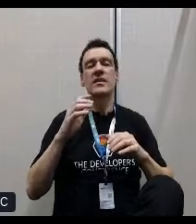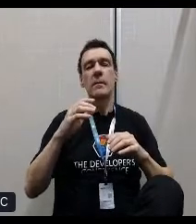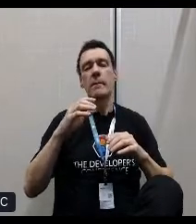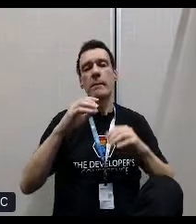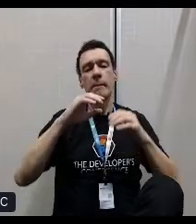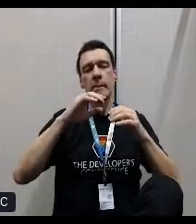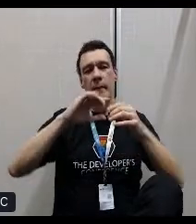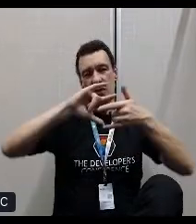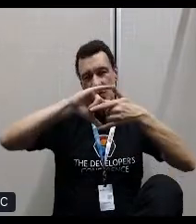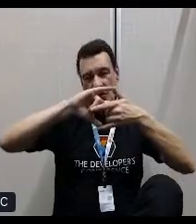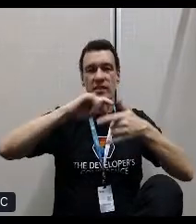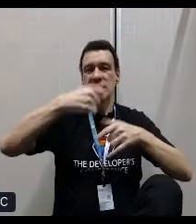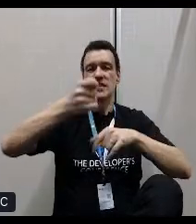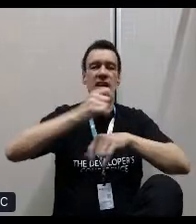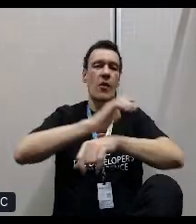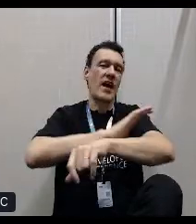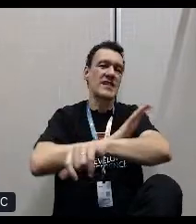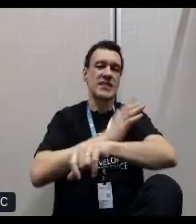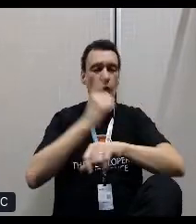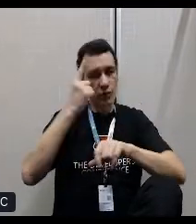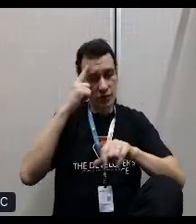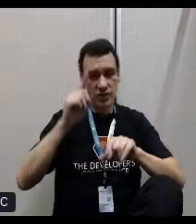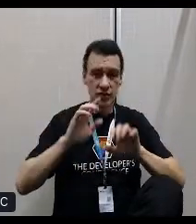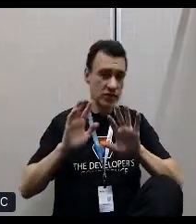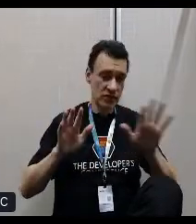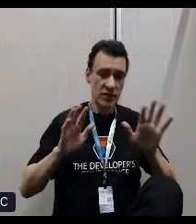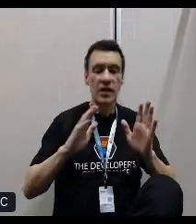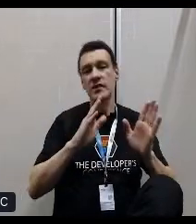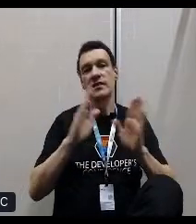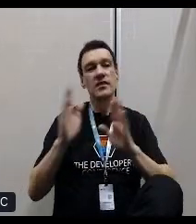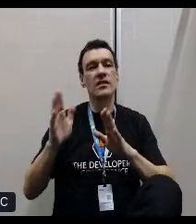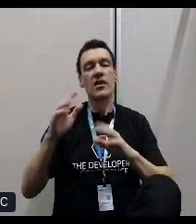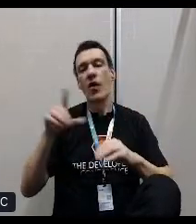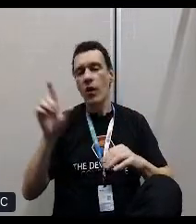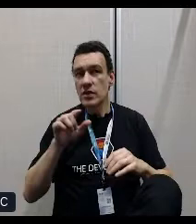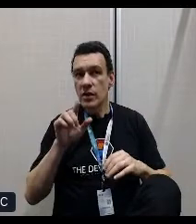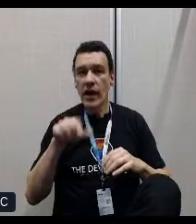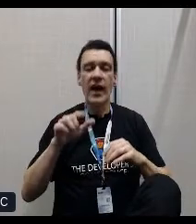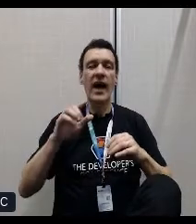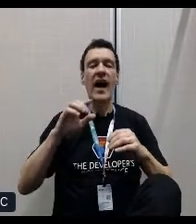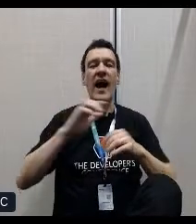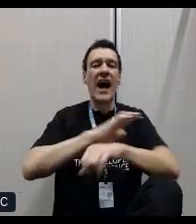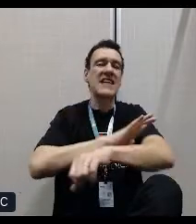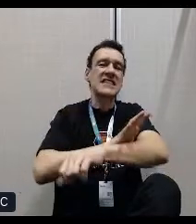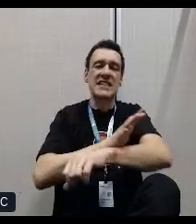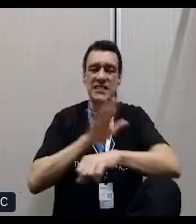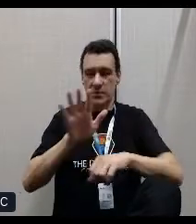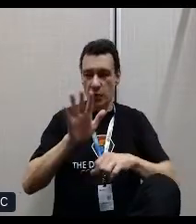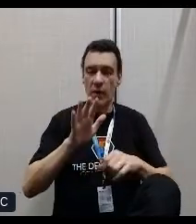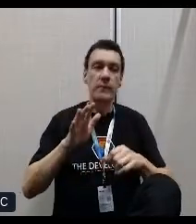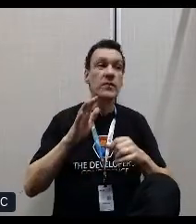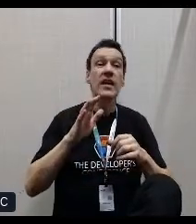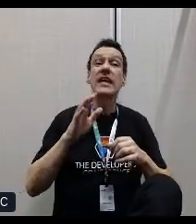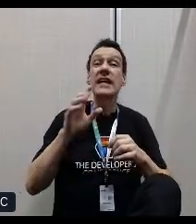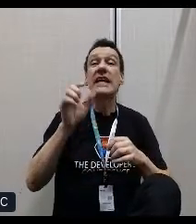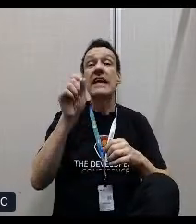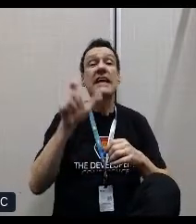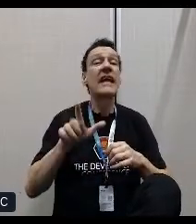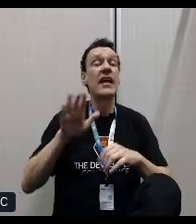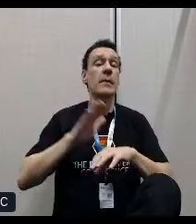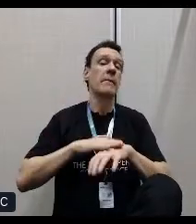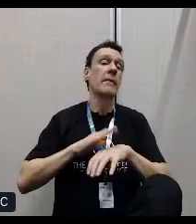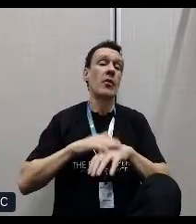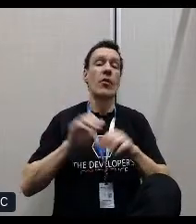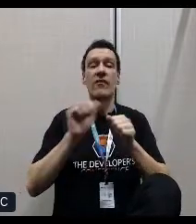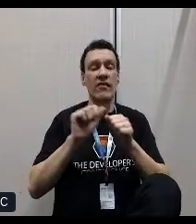além do Twitter, racismo dos algoritmos está em toda parte. Então, quem constrói o dispositivo, o artefato, o